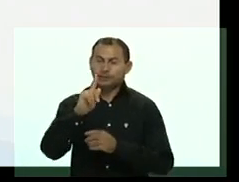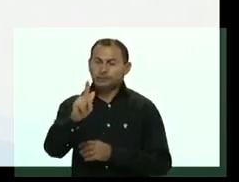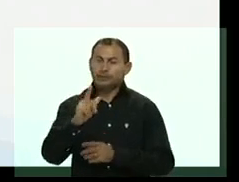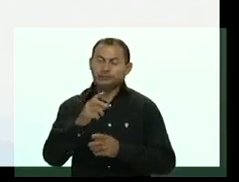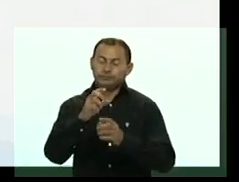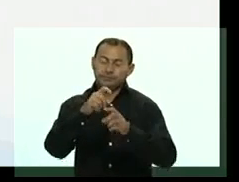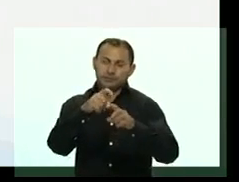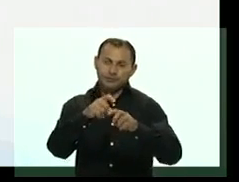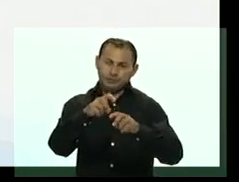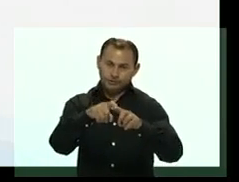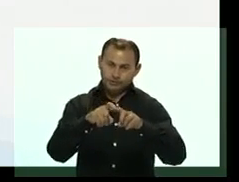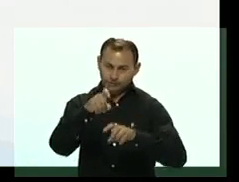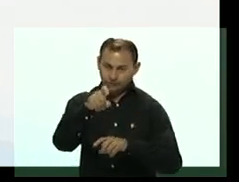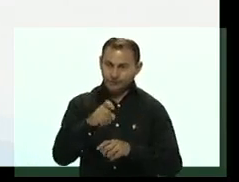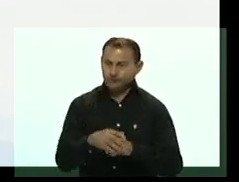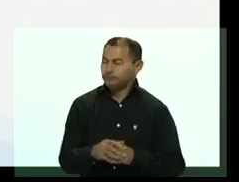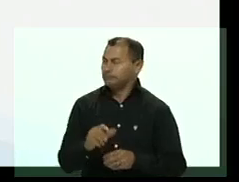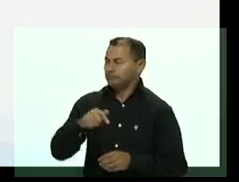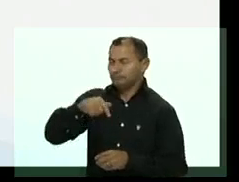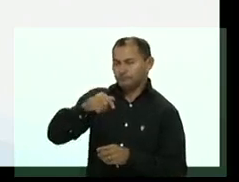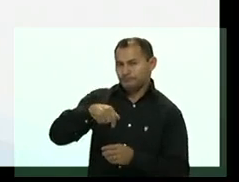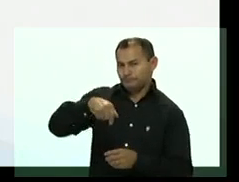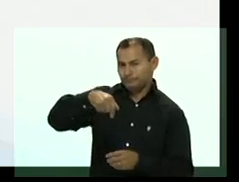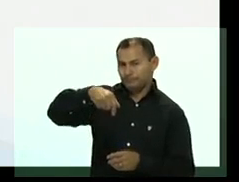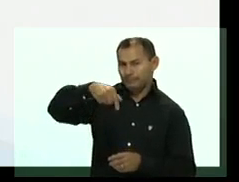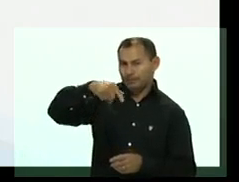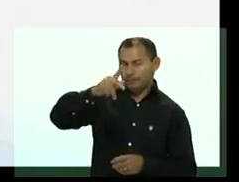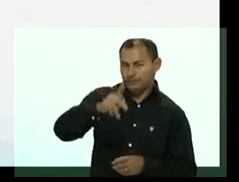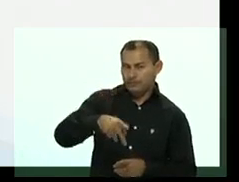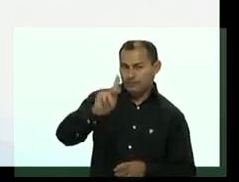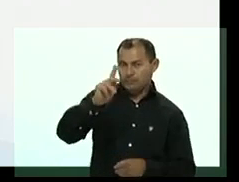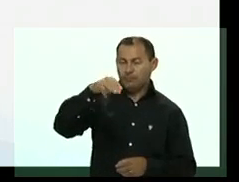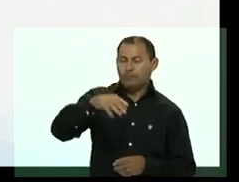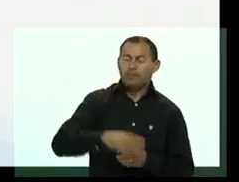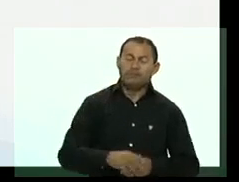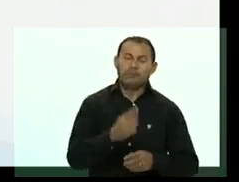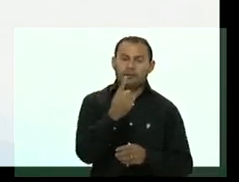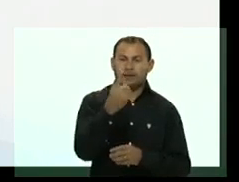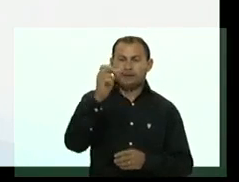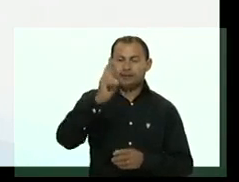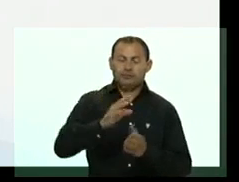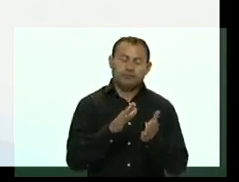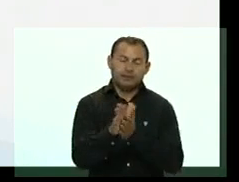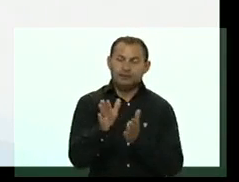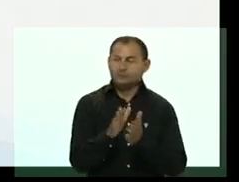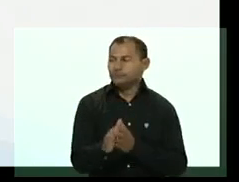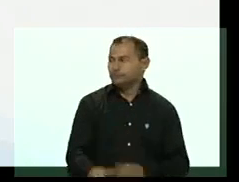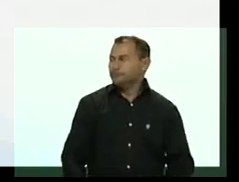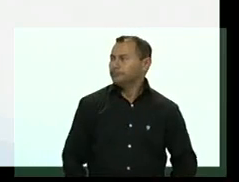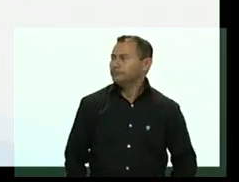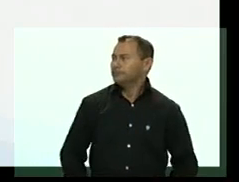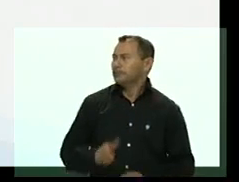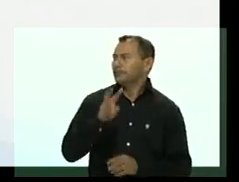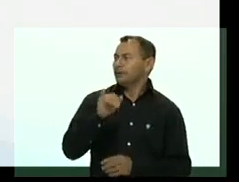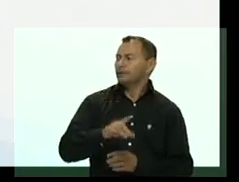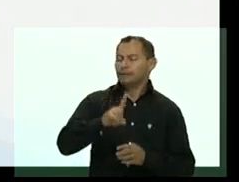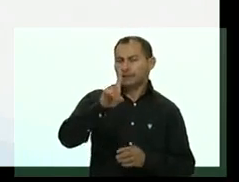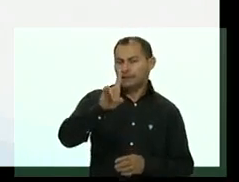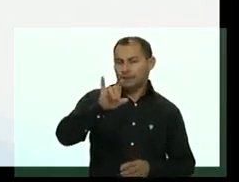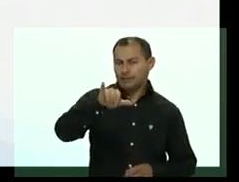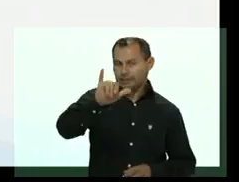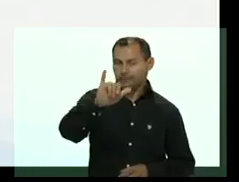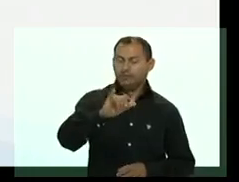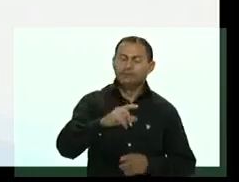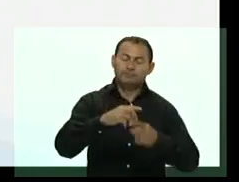composta. A quilometragem obtida por real gasto de combustível vai ser o DY, né,